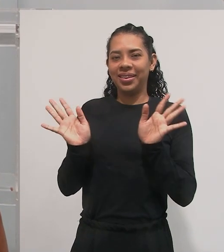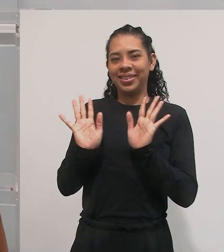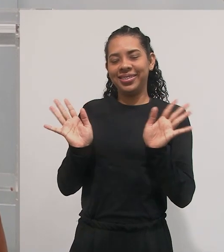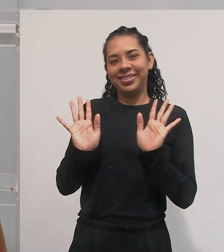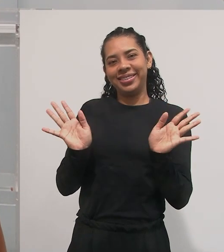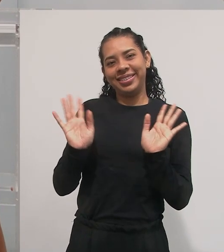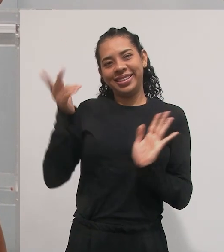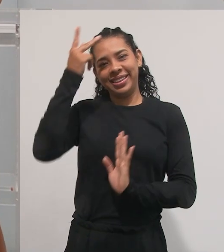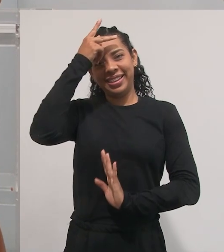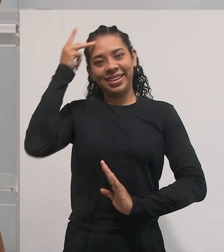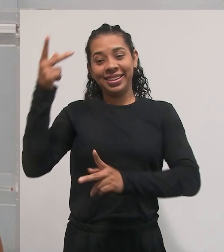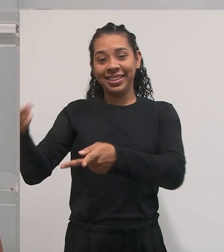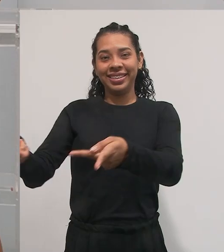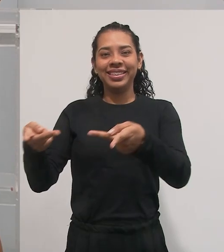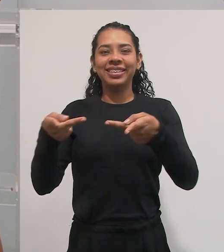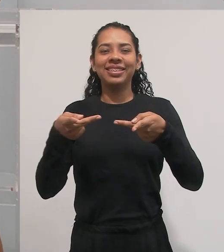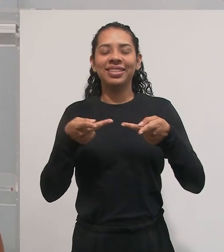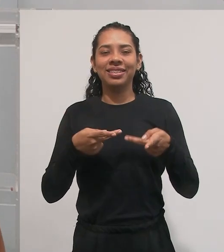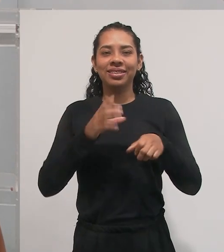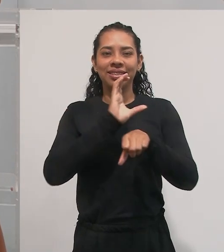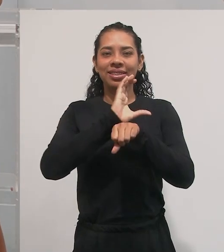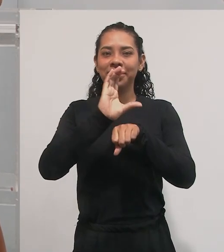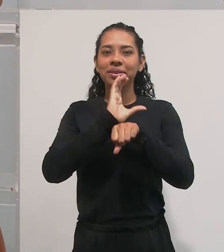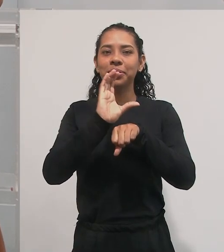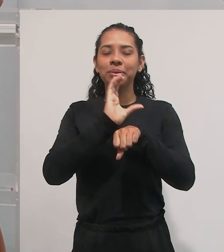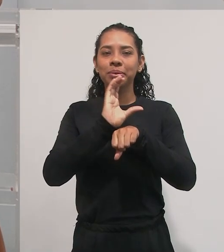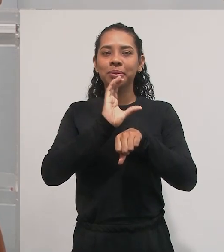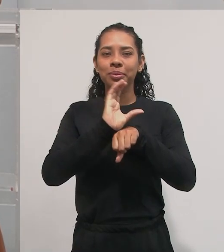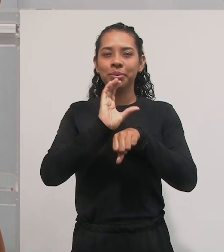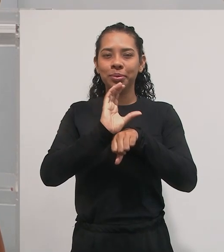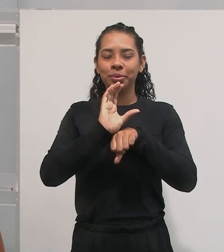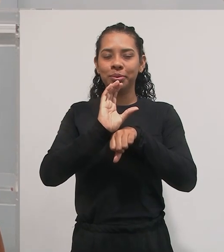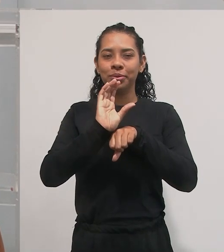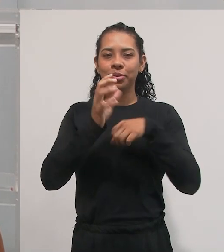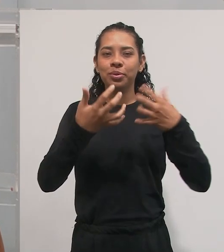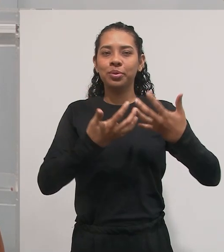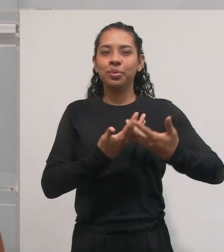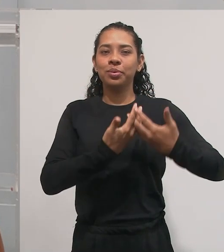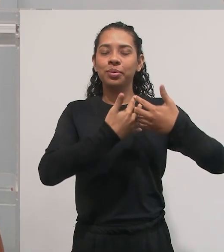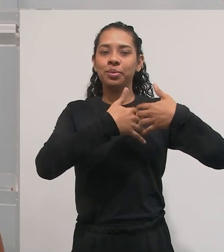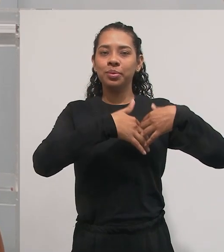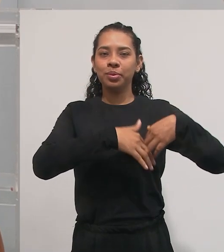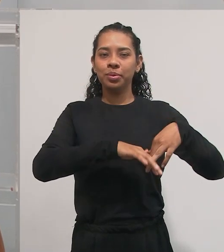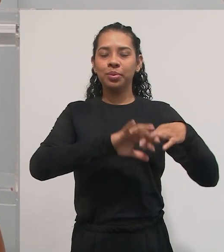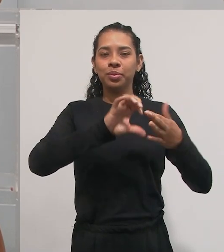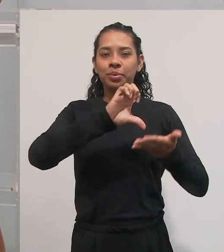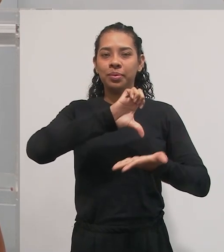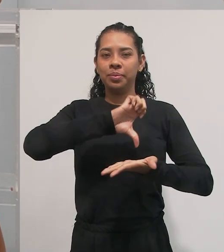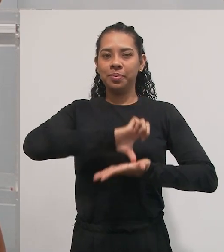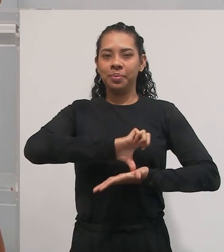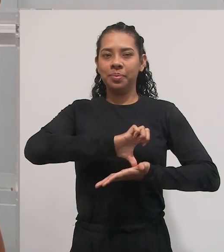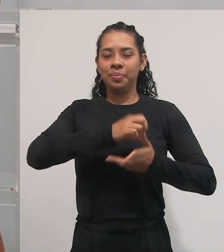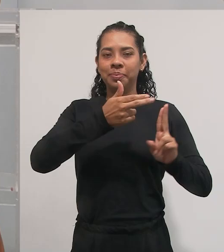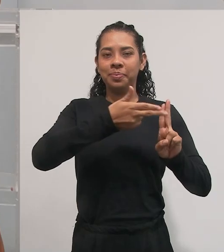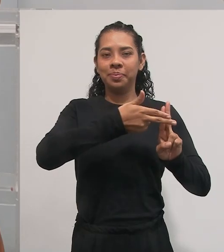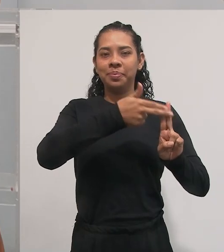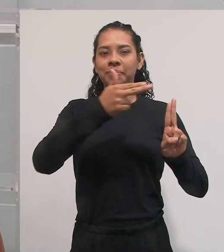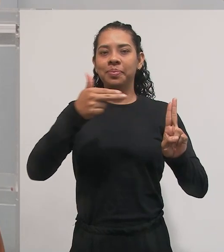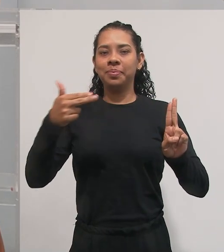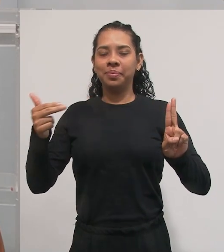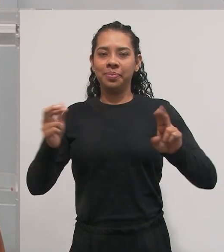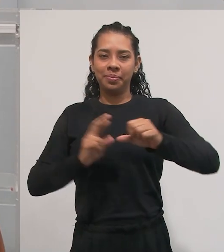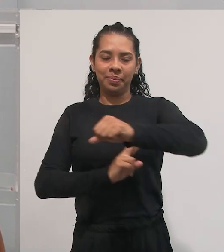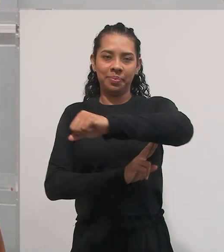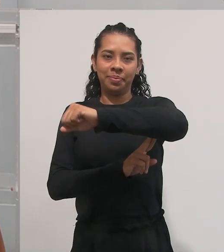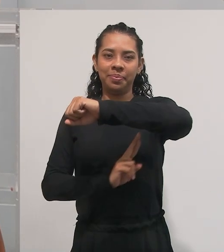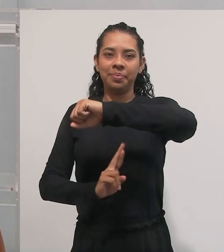Saudações, pessoas! Sejam bem-vindos aos cursos do Instituto Federal de Educação, Ciência e Tecnologia de Rondônia, o IFRO,